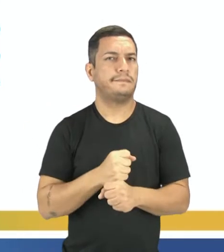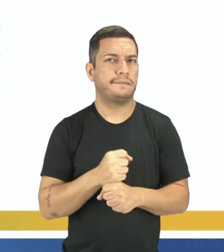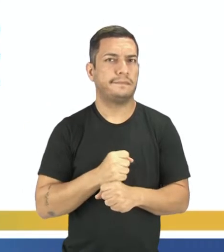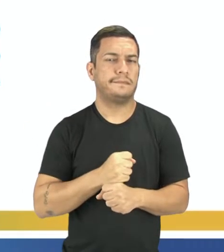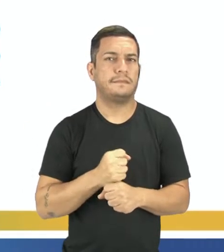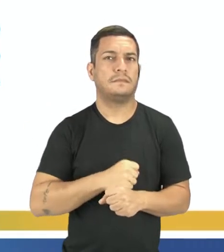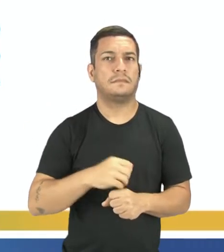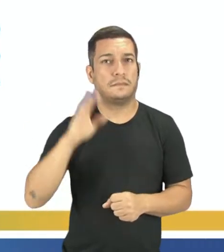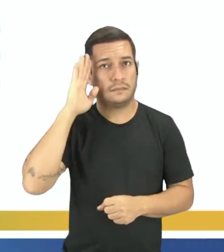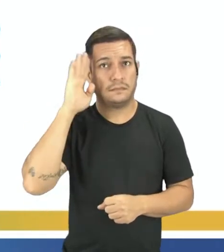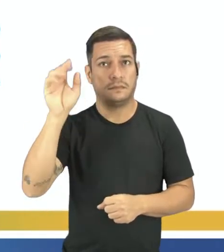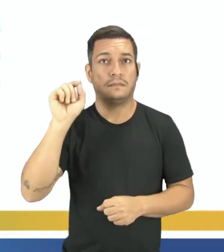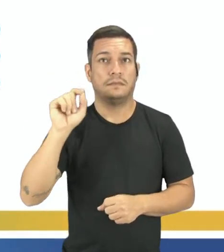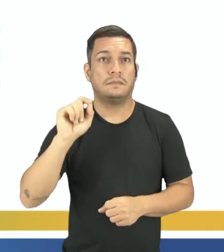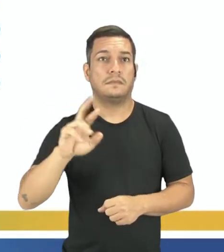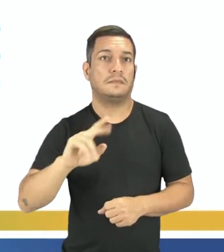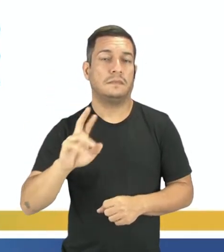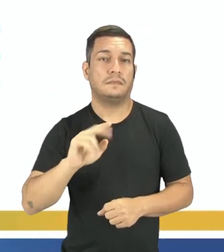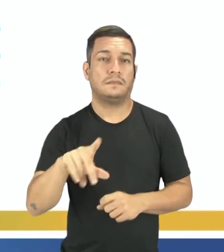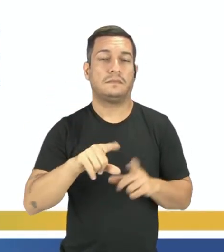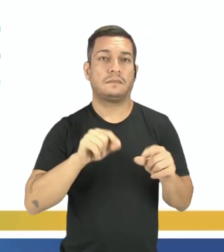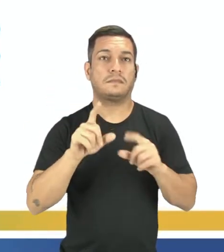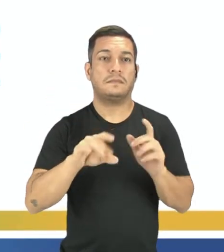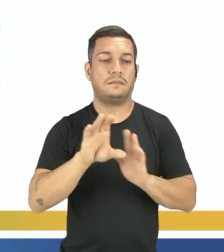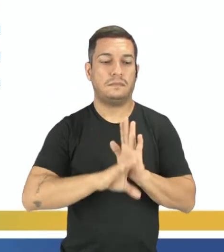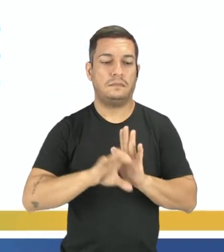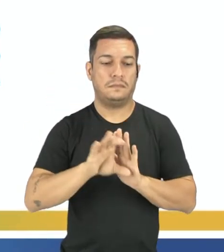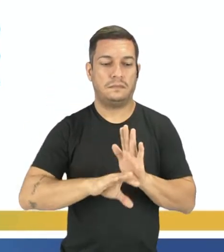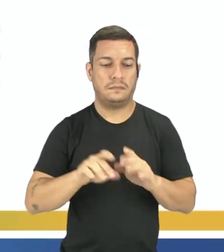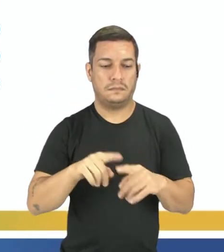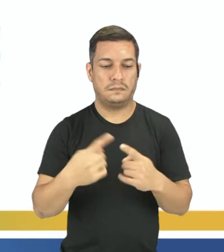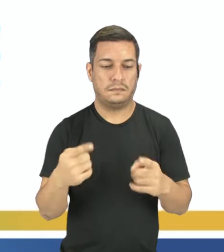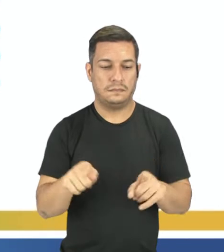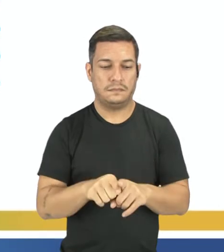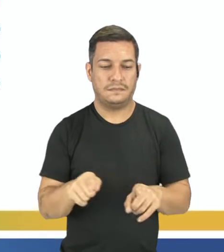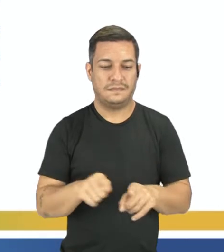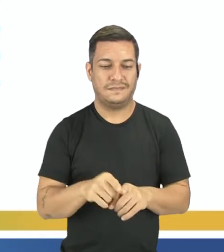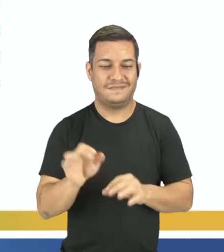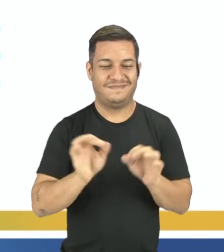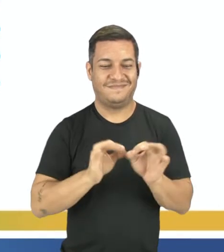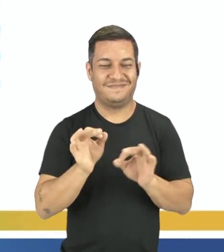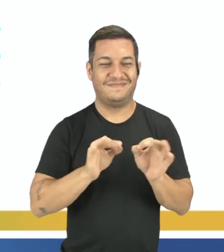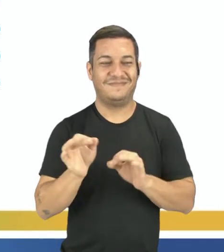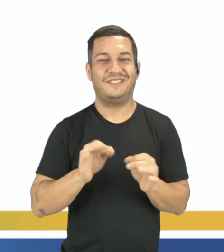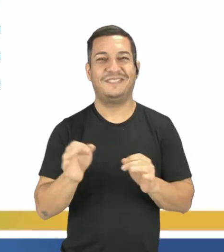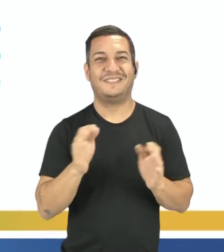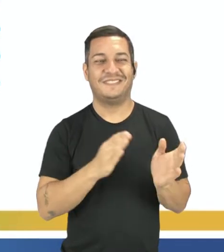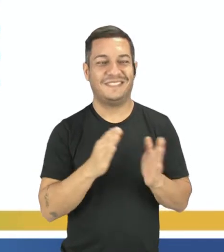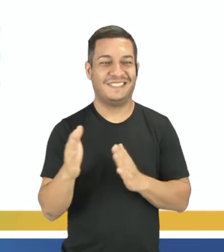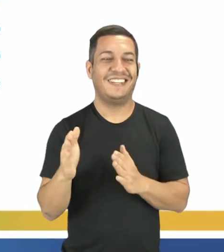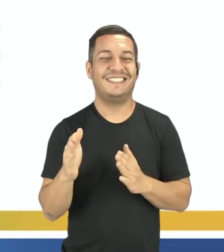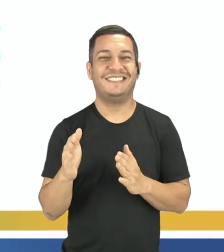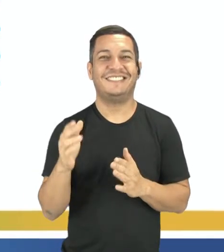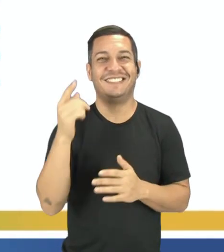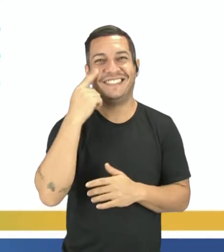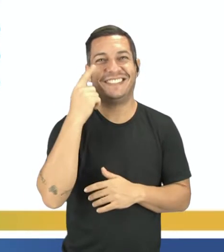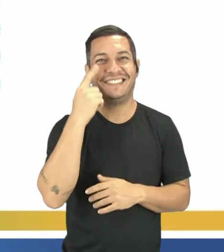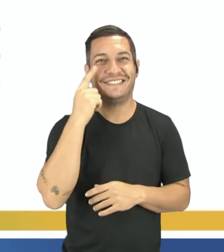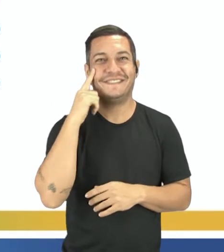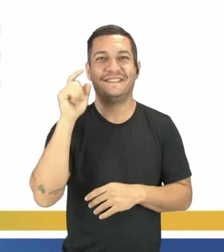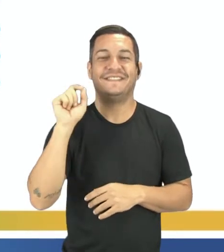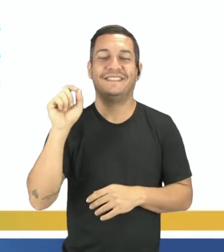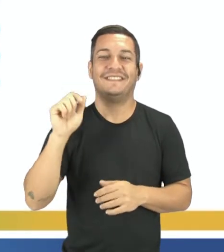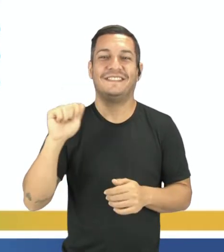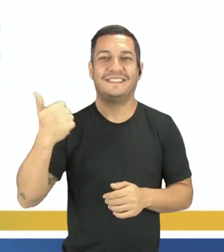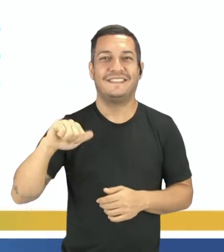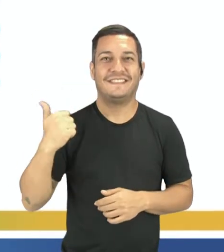tempo o critério fundamental não só para a seleção de conteúdo e para sua organização sequencial, como também para a realização